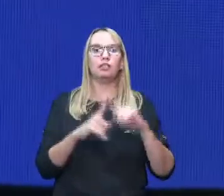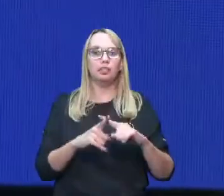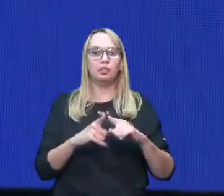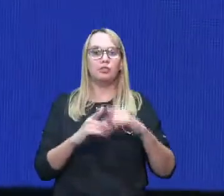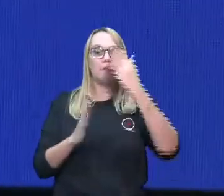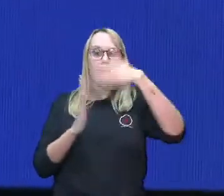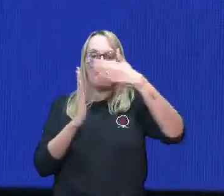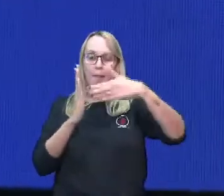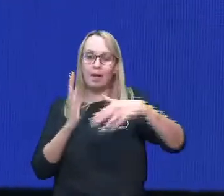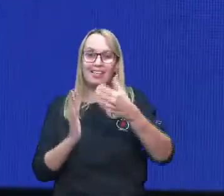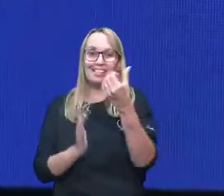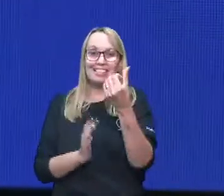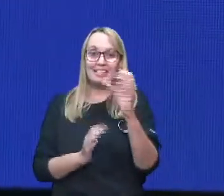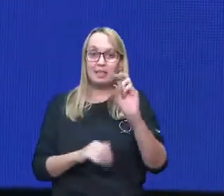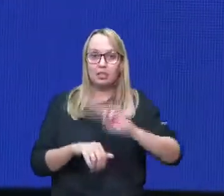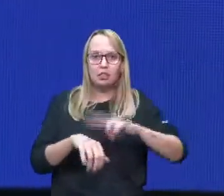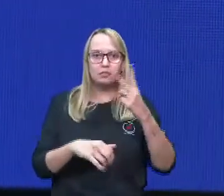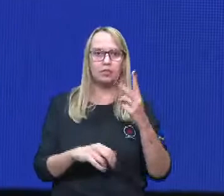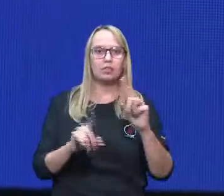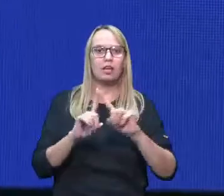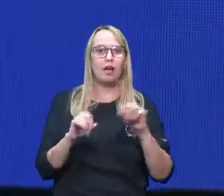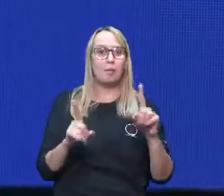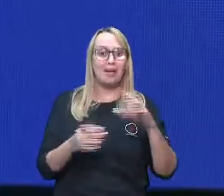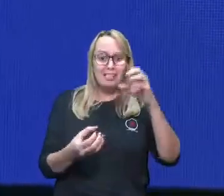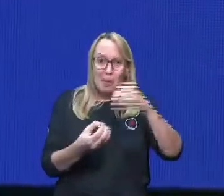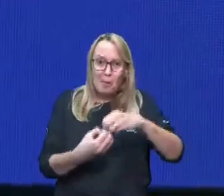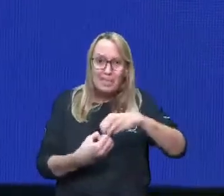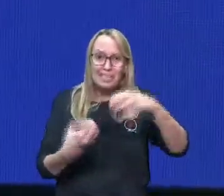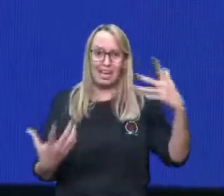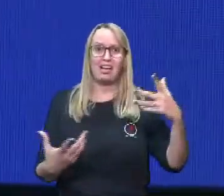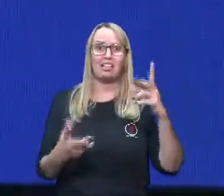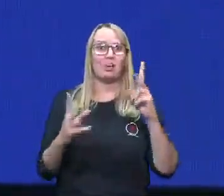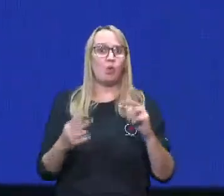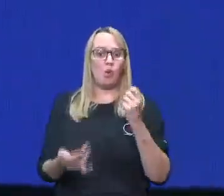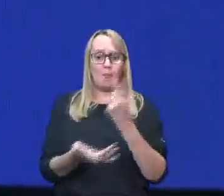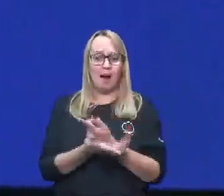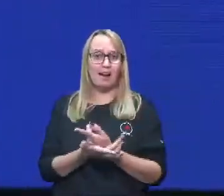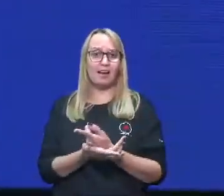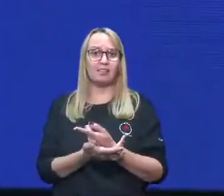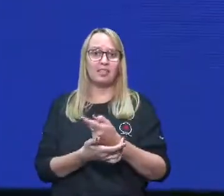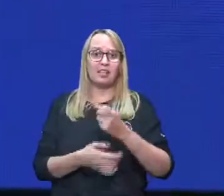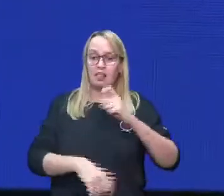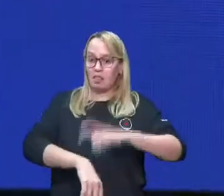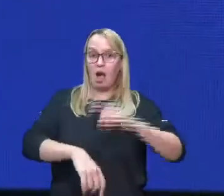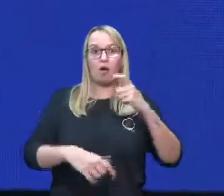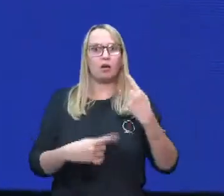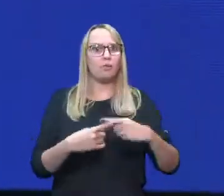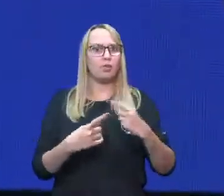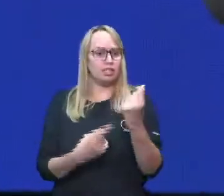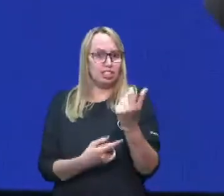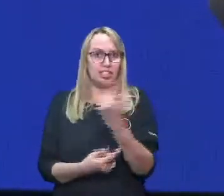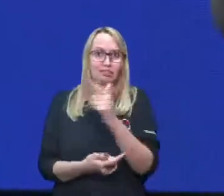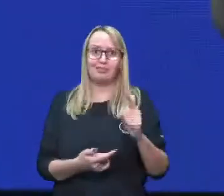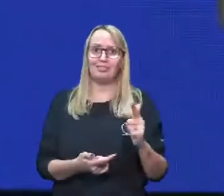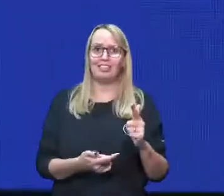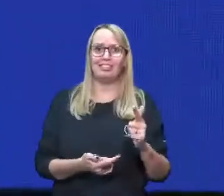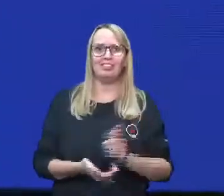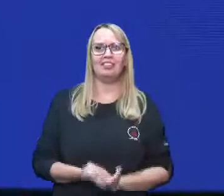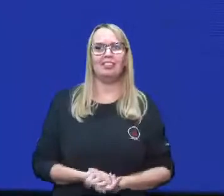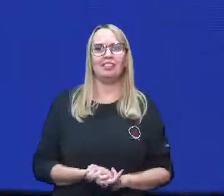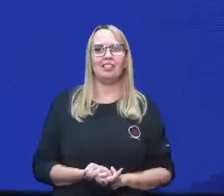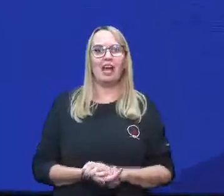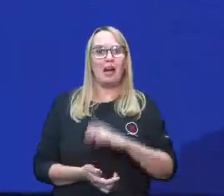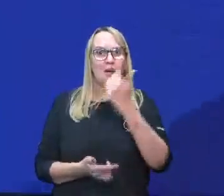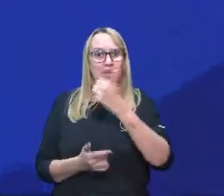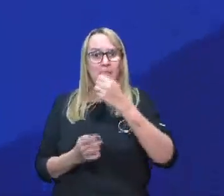60. Mas é tão milagre quanto pagar à vista, porque a gente não tinha condição na época. Aliás, a primeira